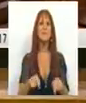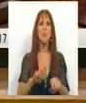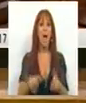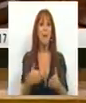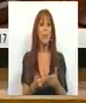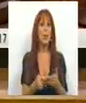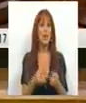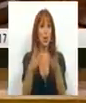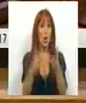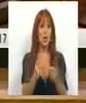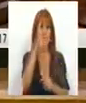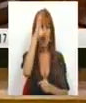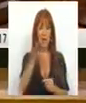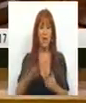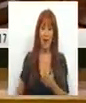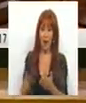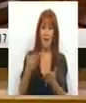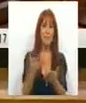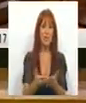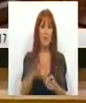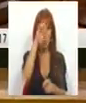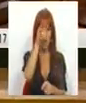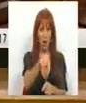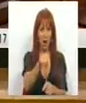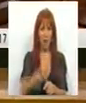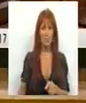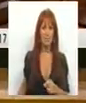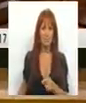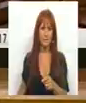a proposta de orçamento de Estado apresentada por este Governo.